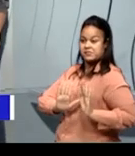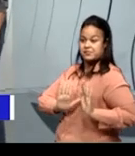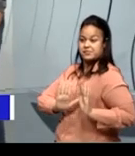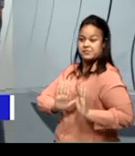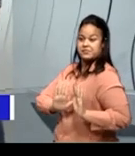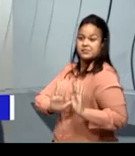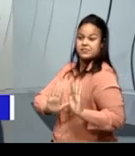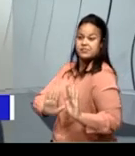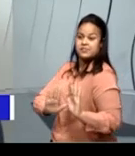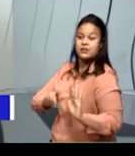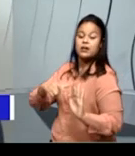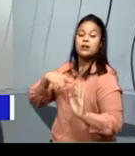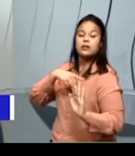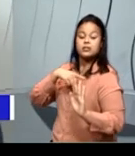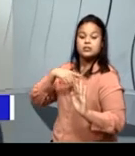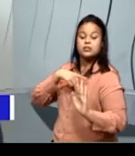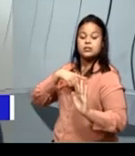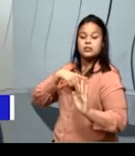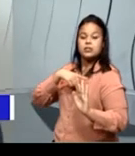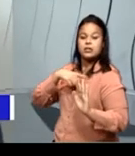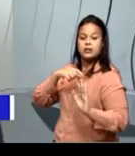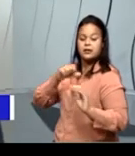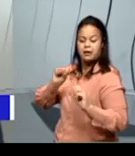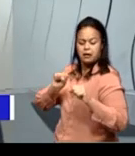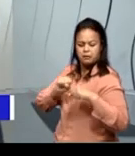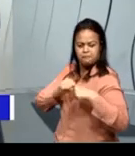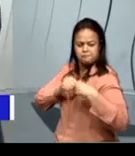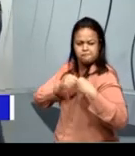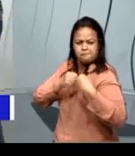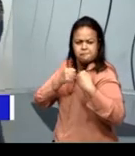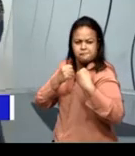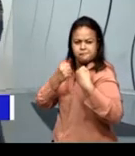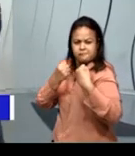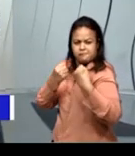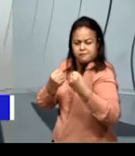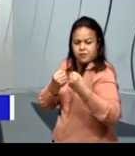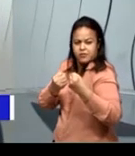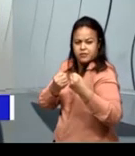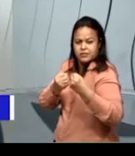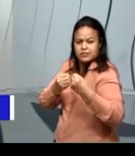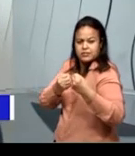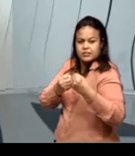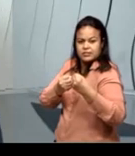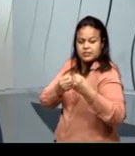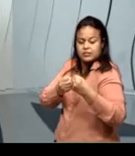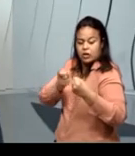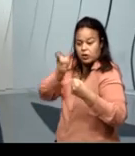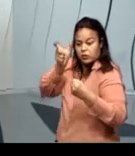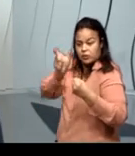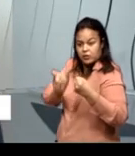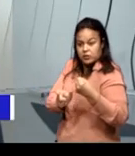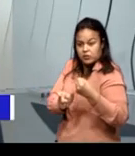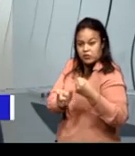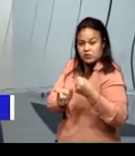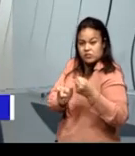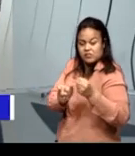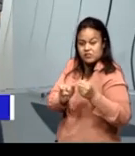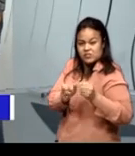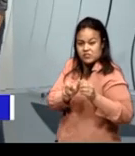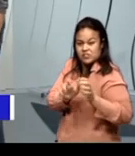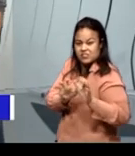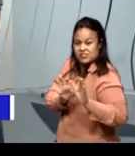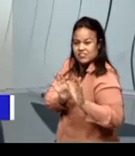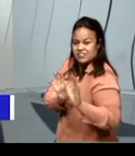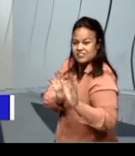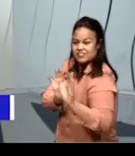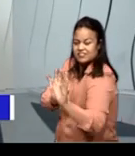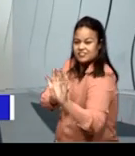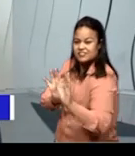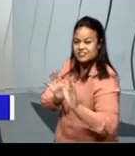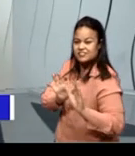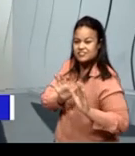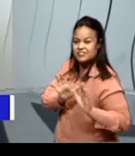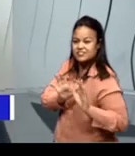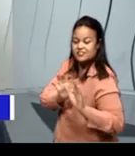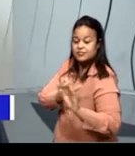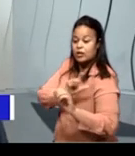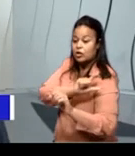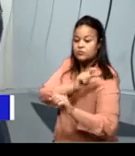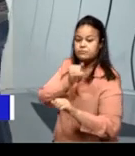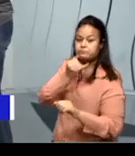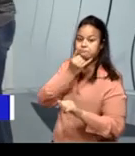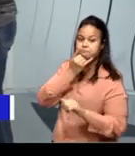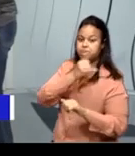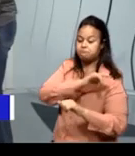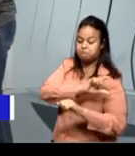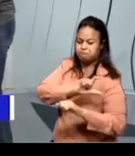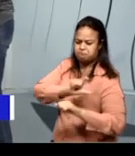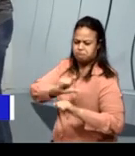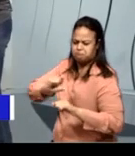caixinha eu tenho uma força horizontal para a direita, eu chamei de força 1. E aqui para essa outra,